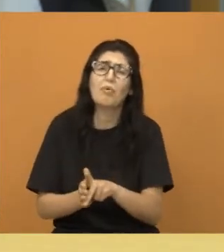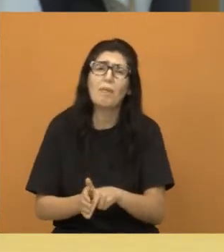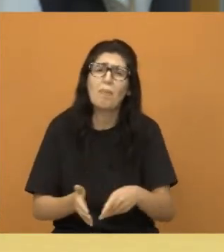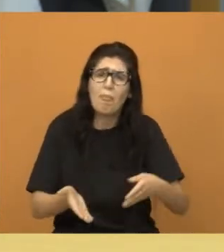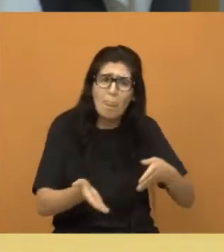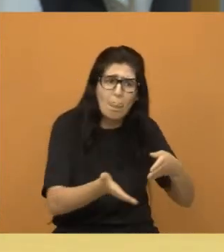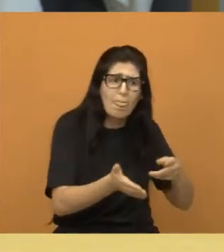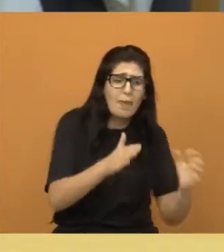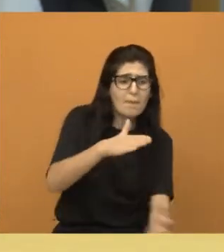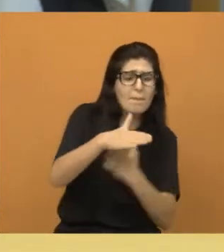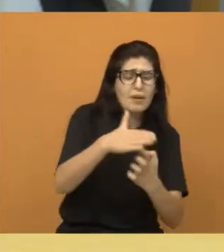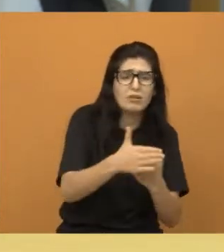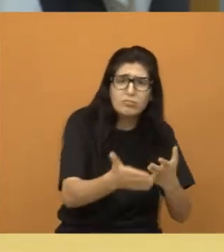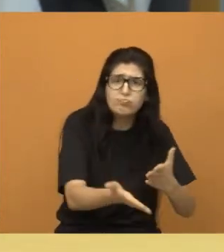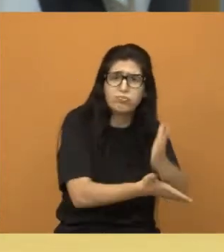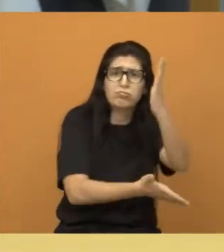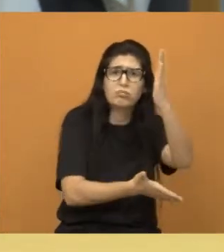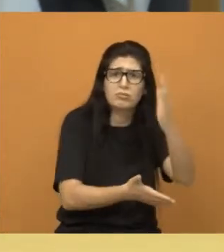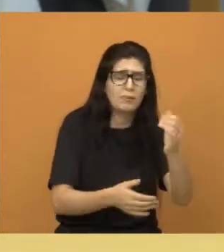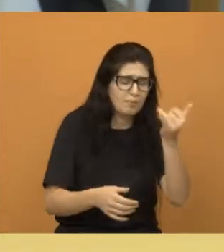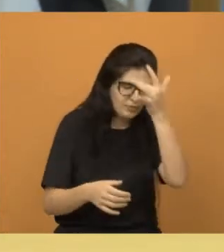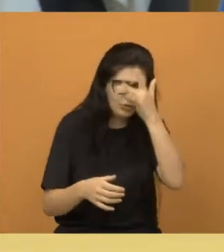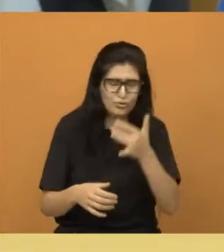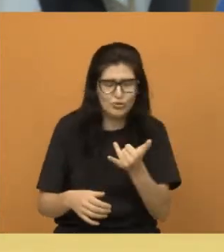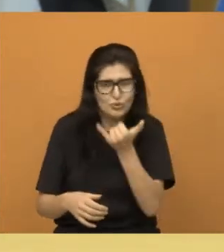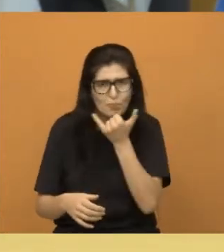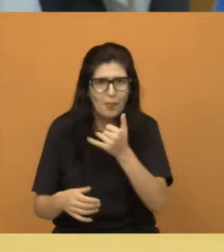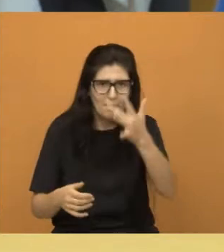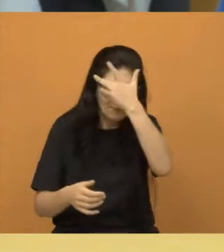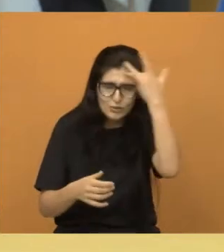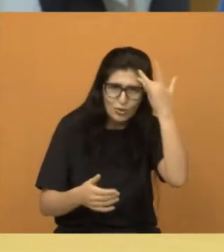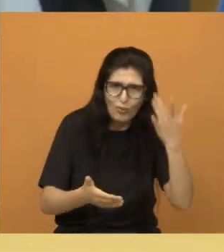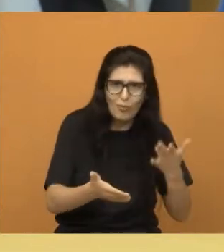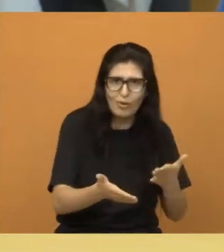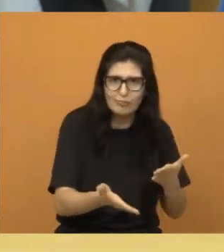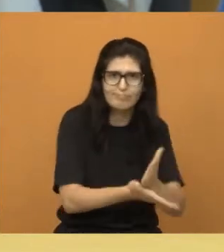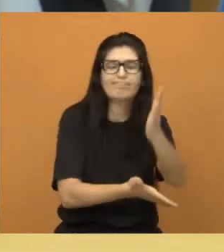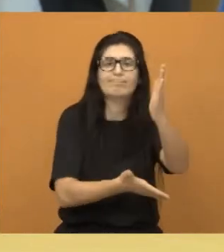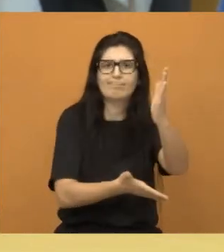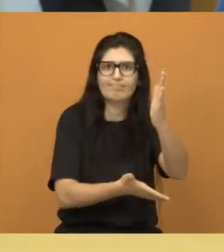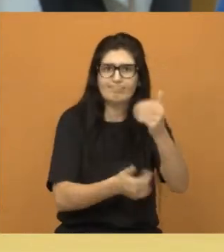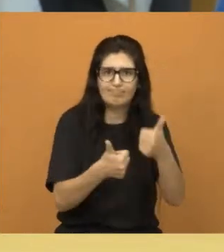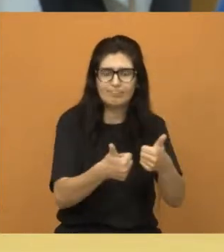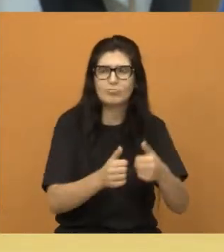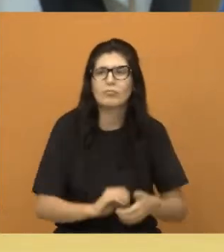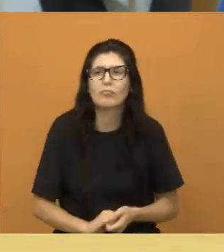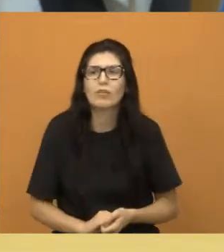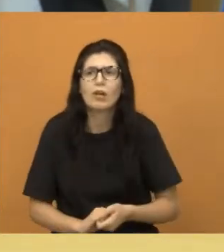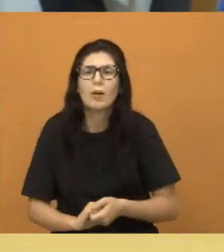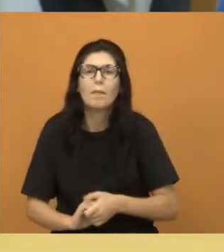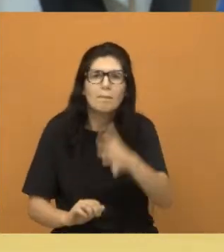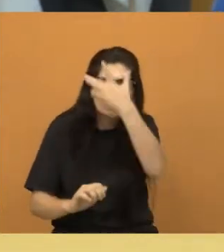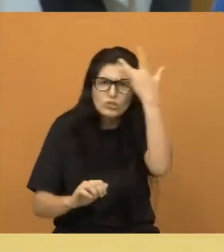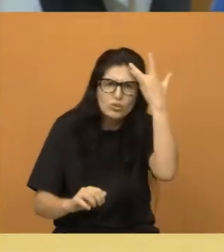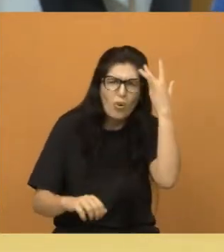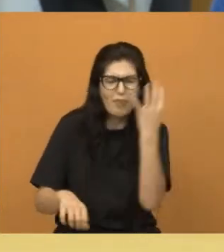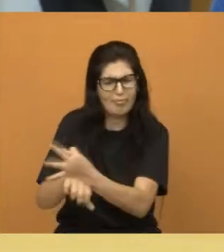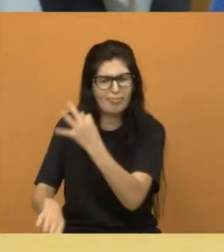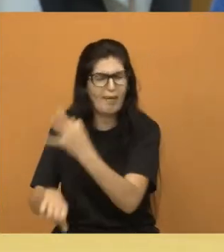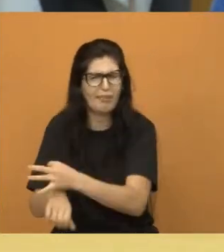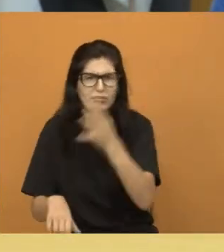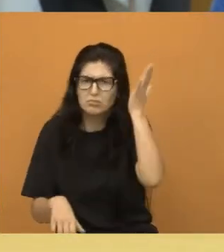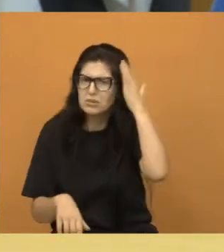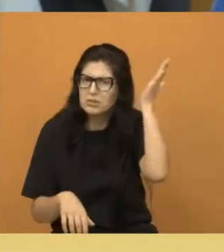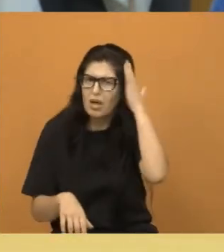de engenharia do SAI tem que ser um engenheiro. Não adianta eu lá que eu não vou saber o que eu vou fazer tecnicamente. Quem vai analisar